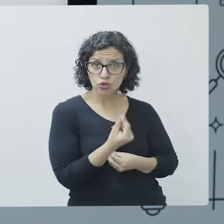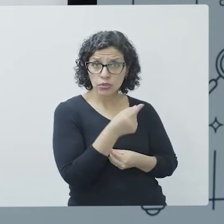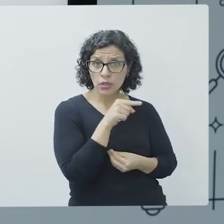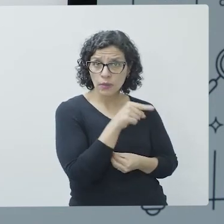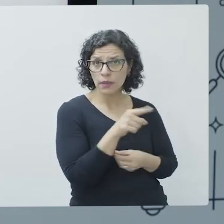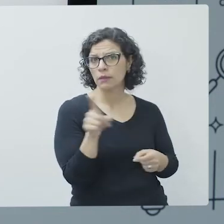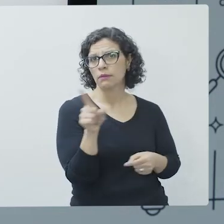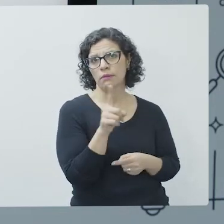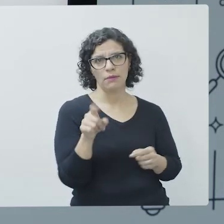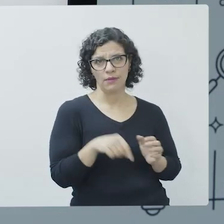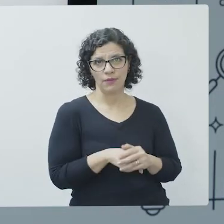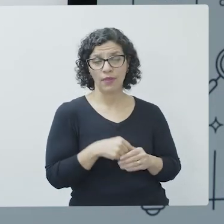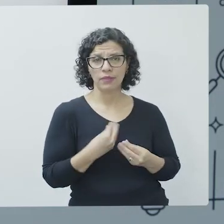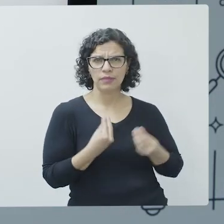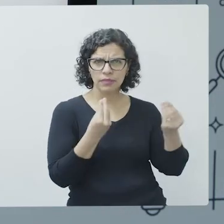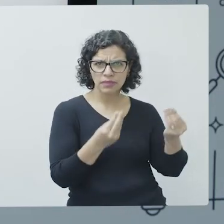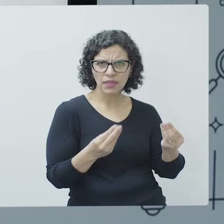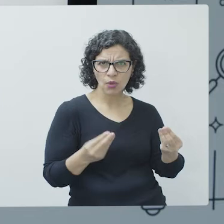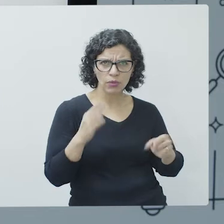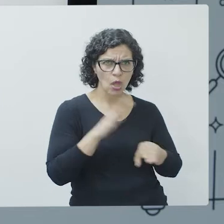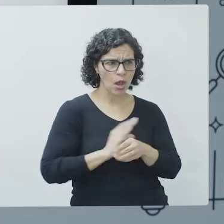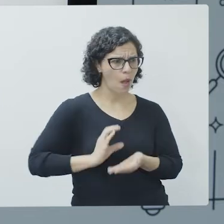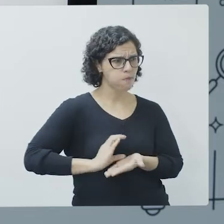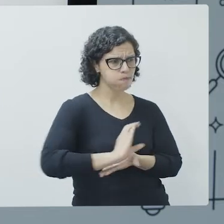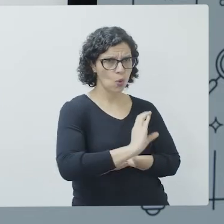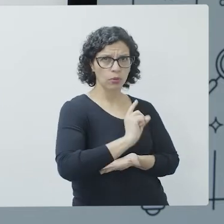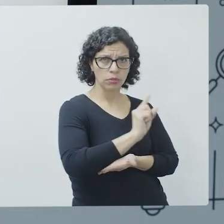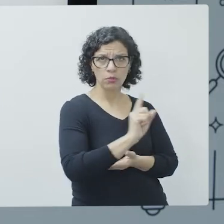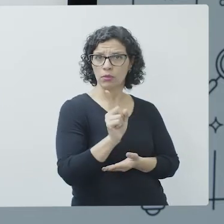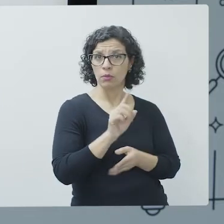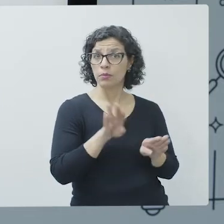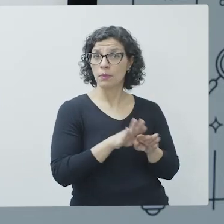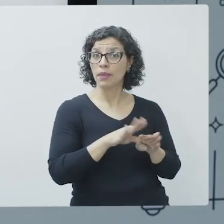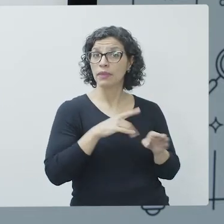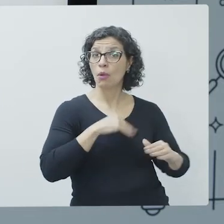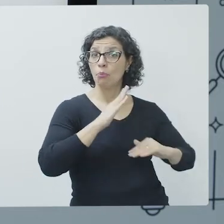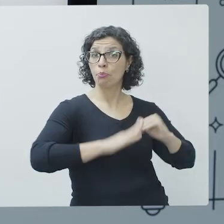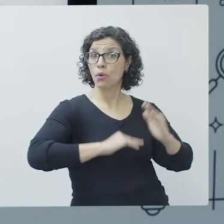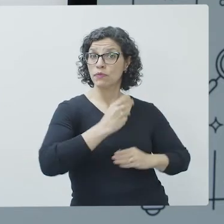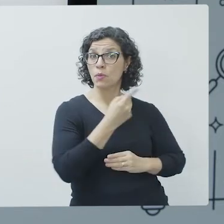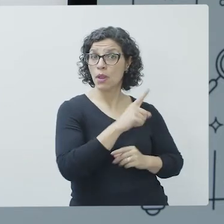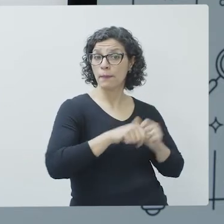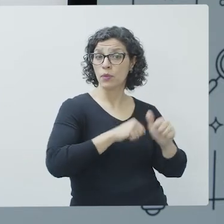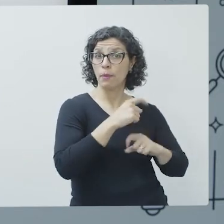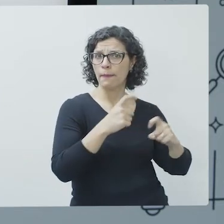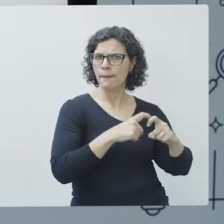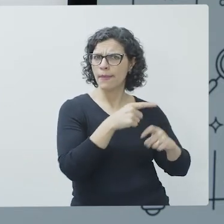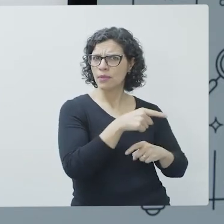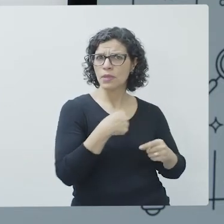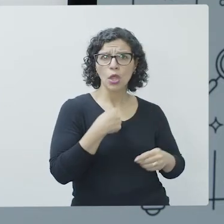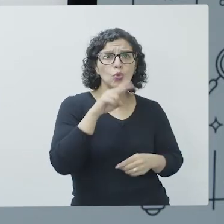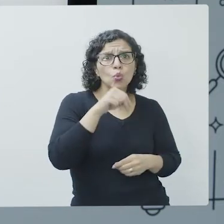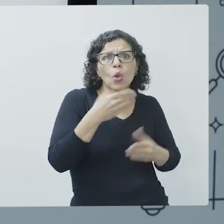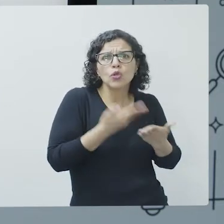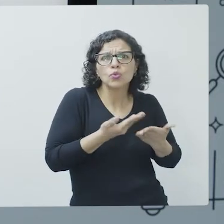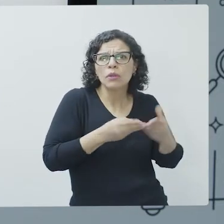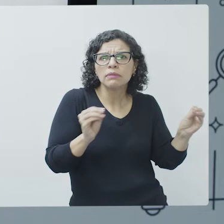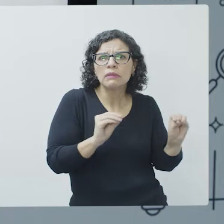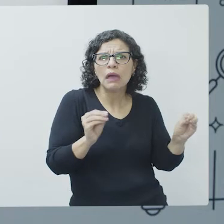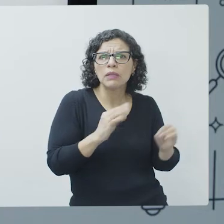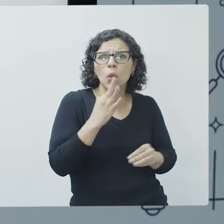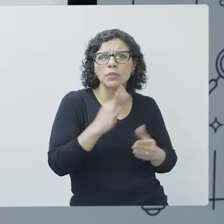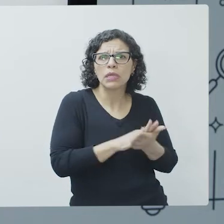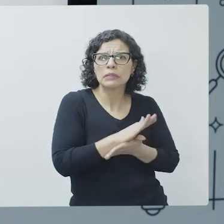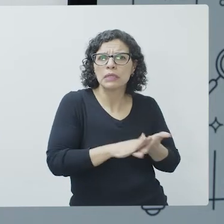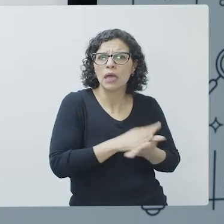dinheiro para ele, né, deu posses para ele, deu também uma profissão, mas uma profissão que ele não